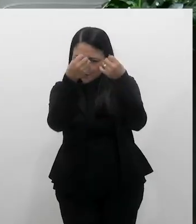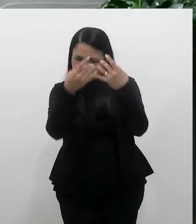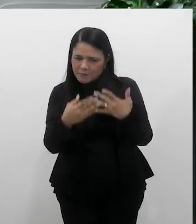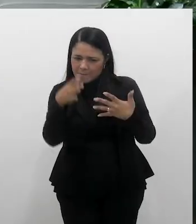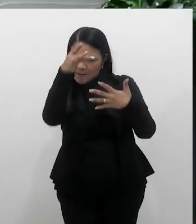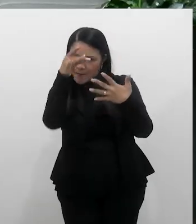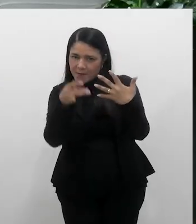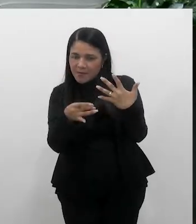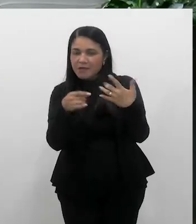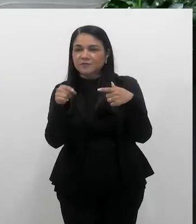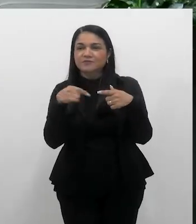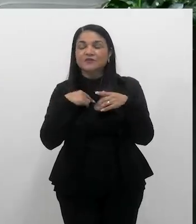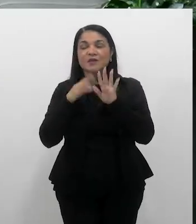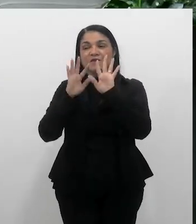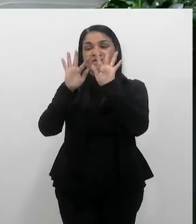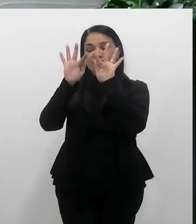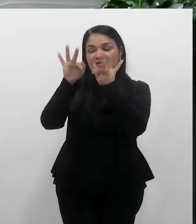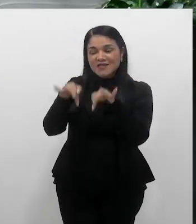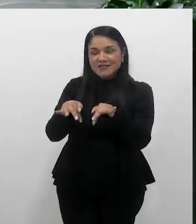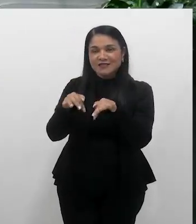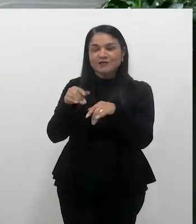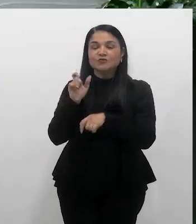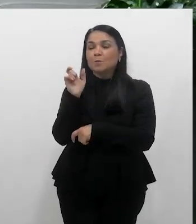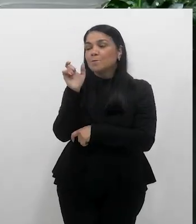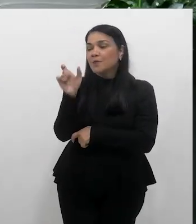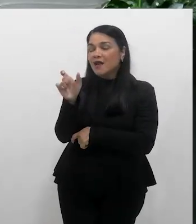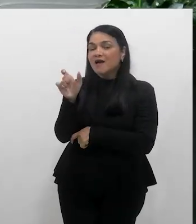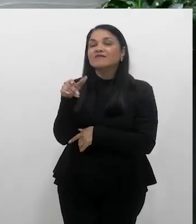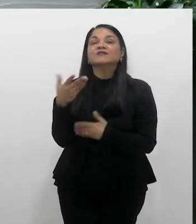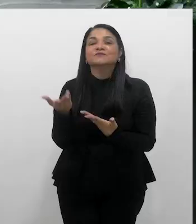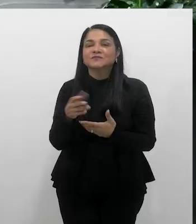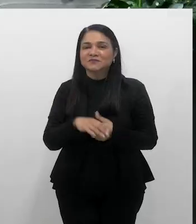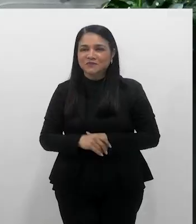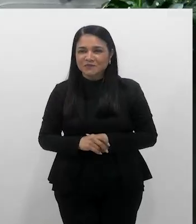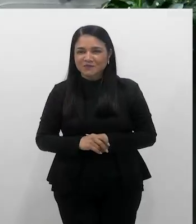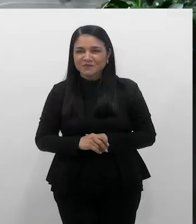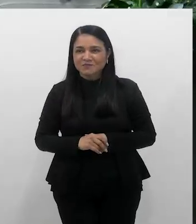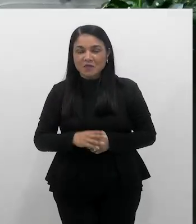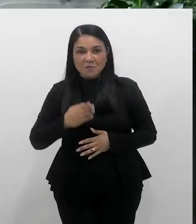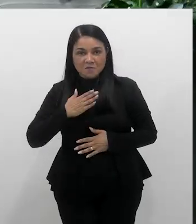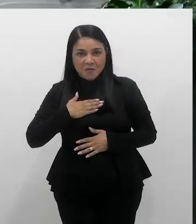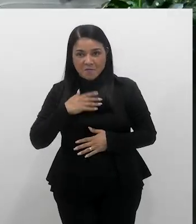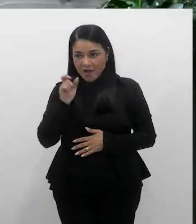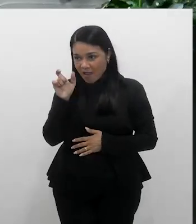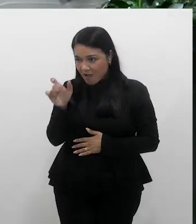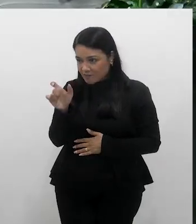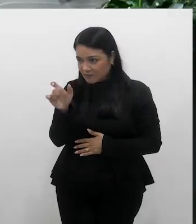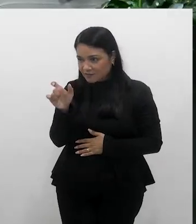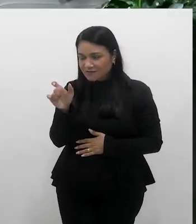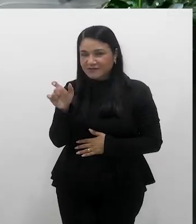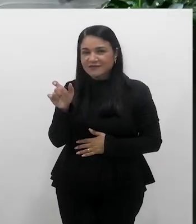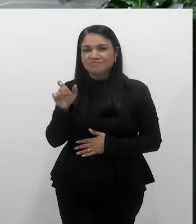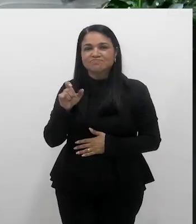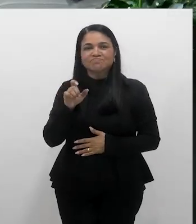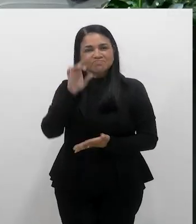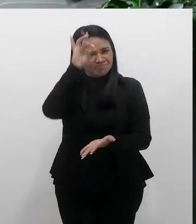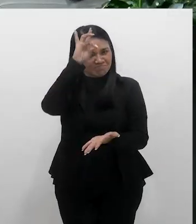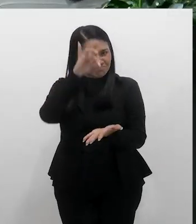explicadinho. Não é? E agora, para a gente finalizar, sua palavra de ordem. Minha palavra de ordem?